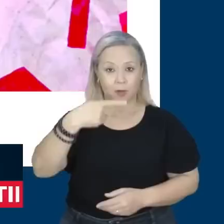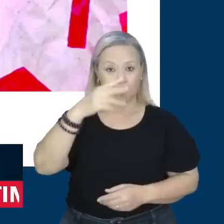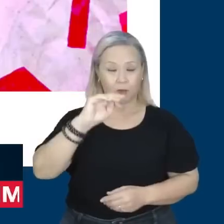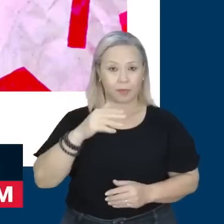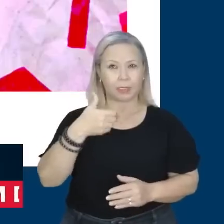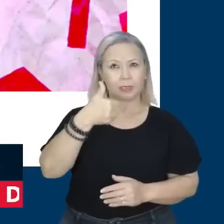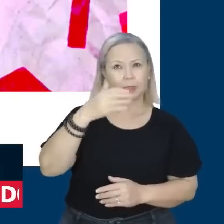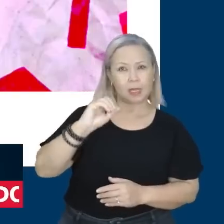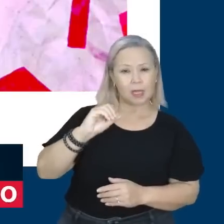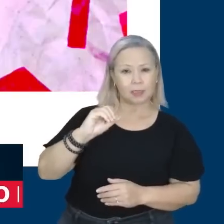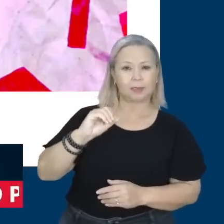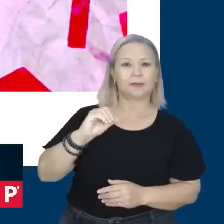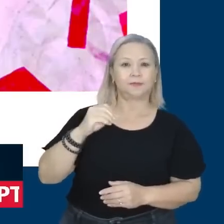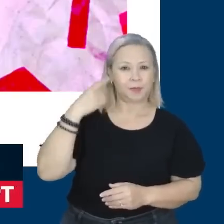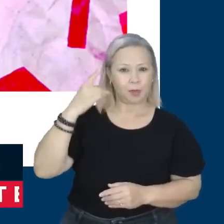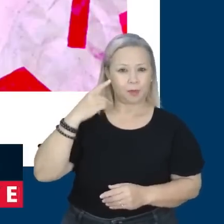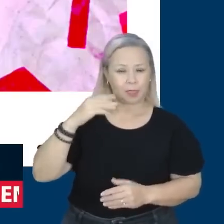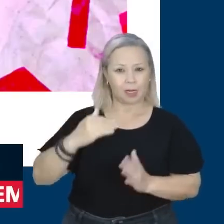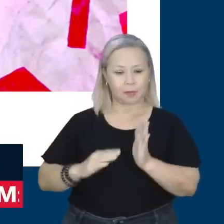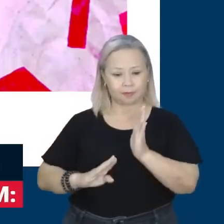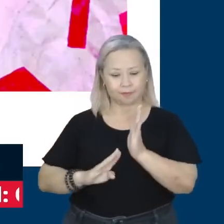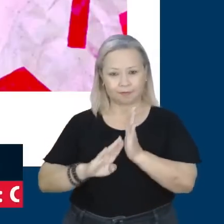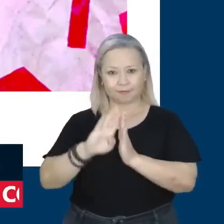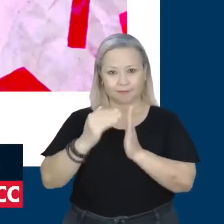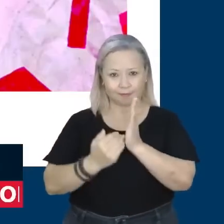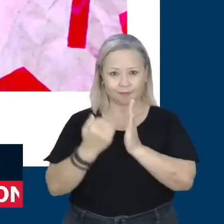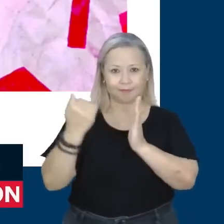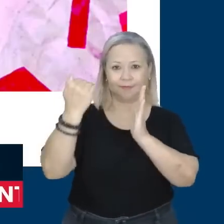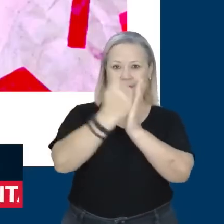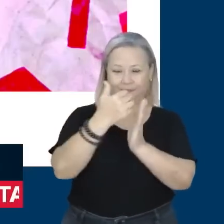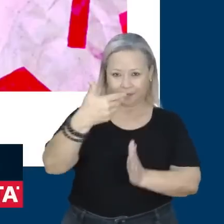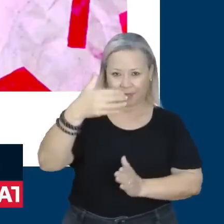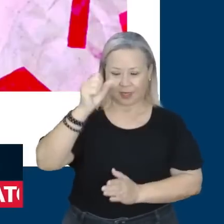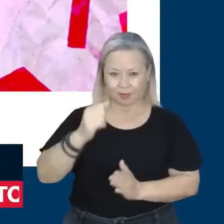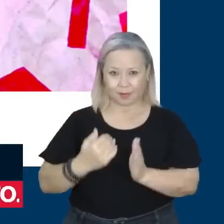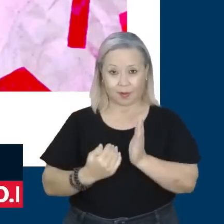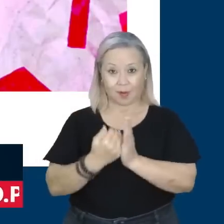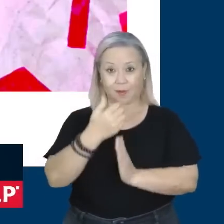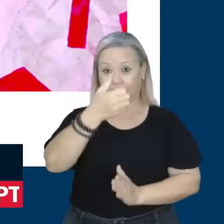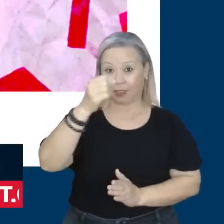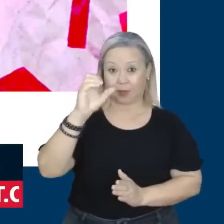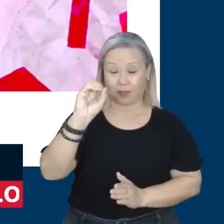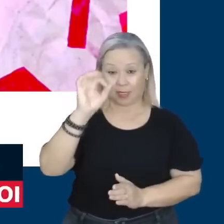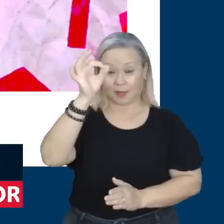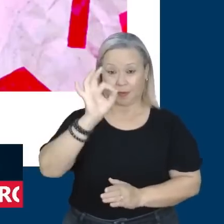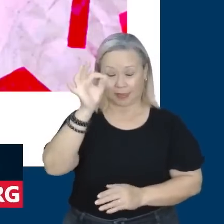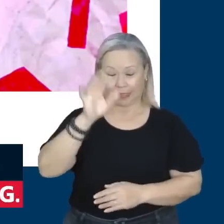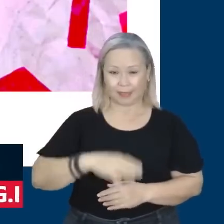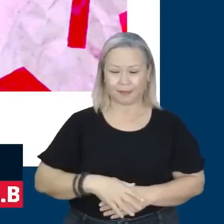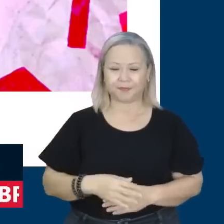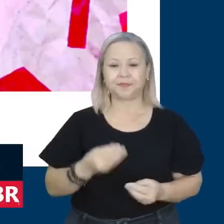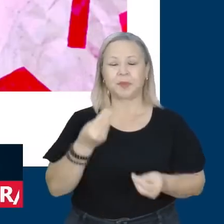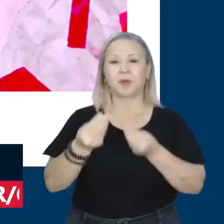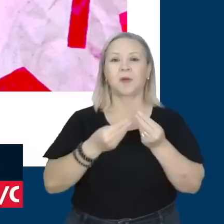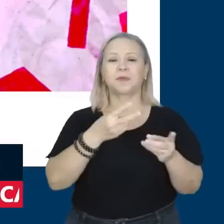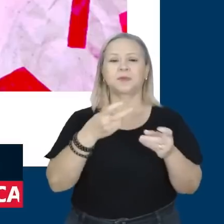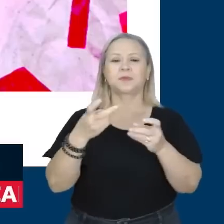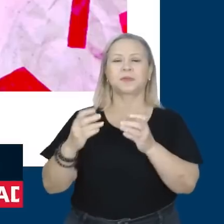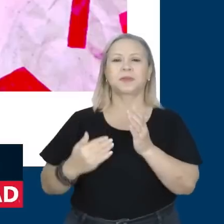deputadas em 2018 para 18 nessas eleições, aí um aumento de 80%. Como é que você vê esse aumento da